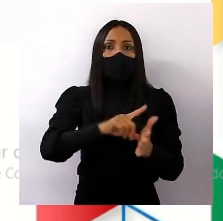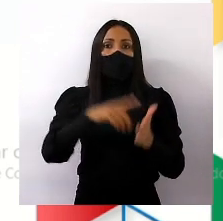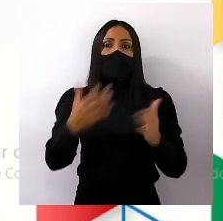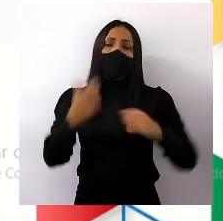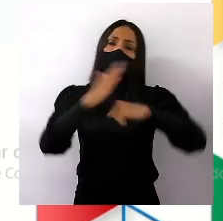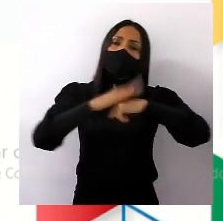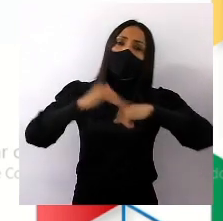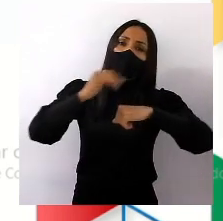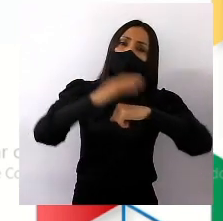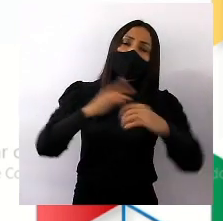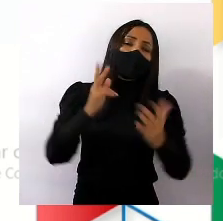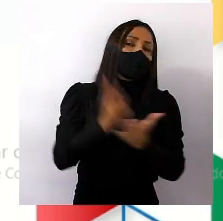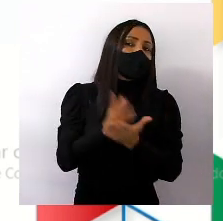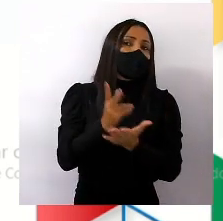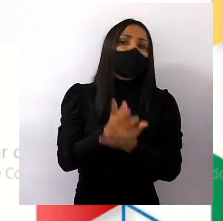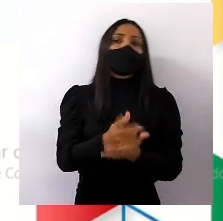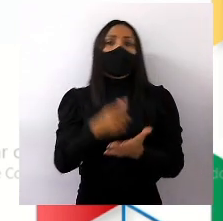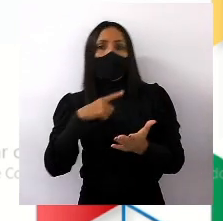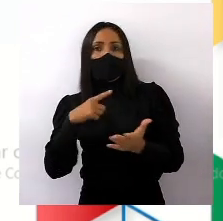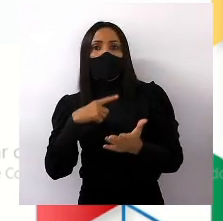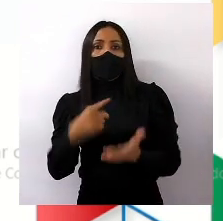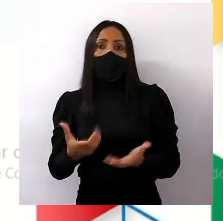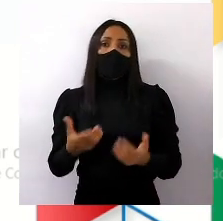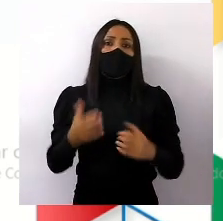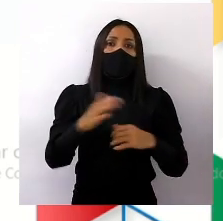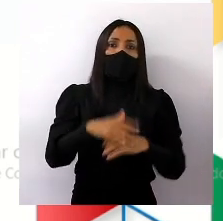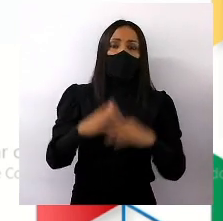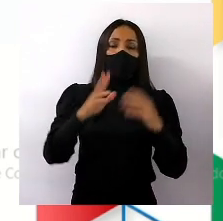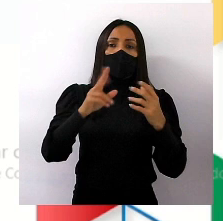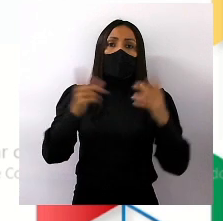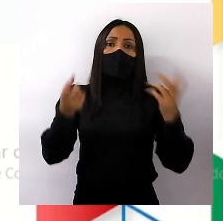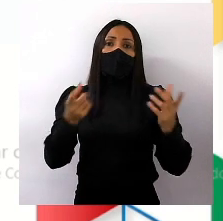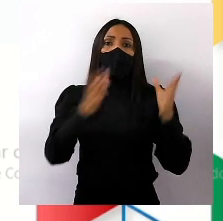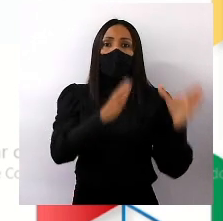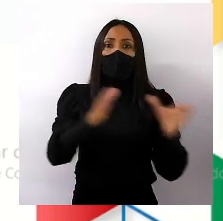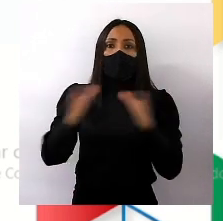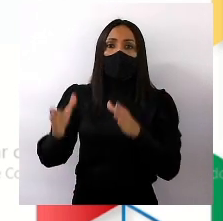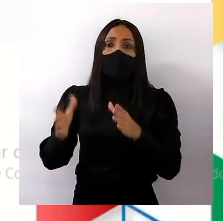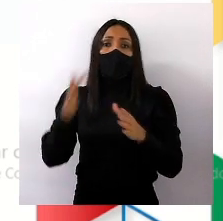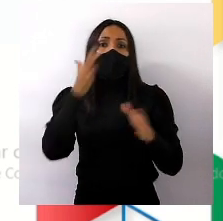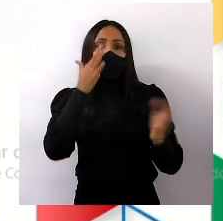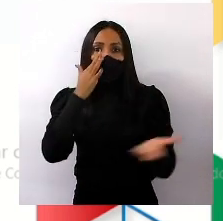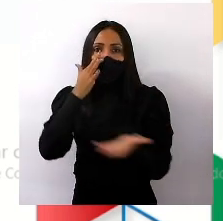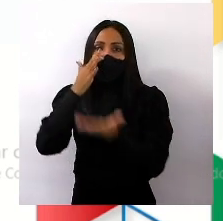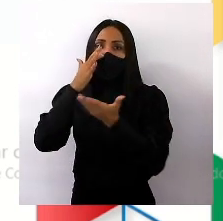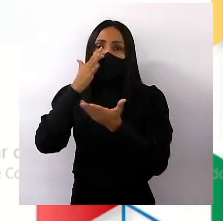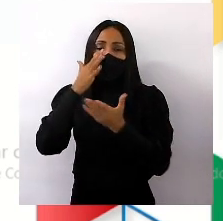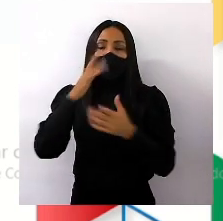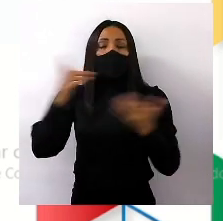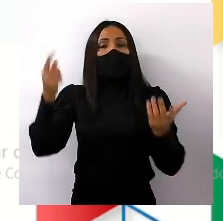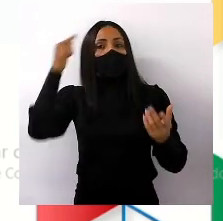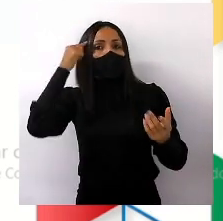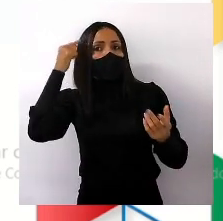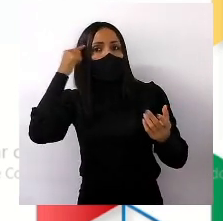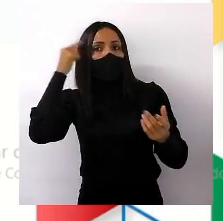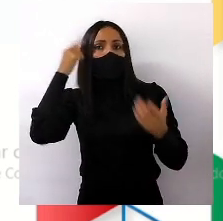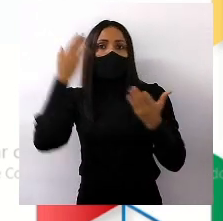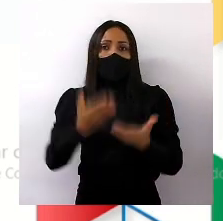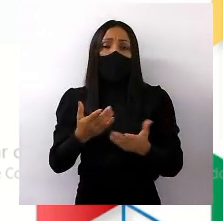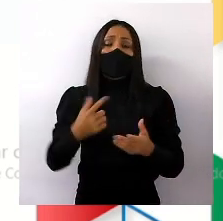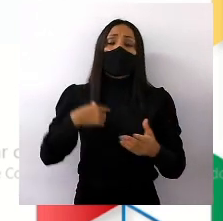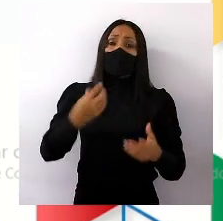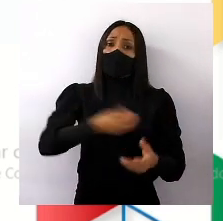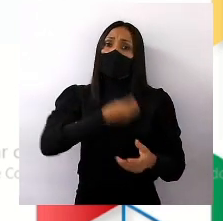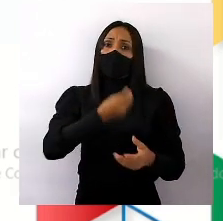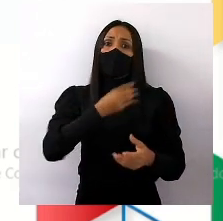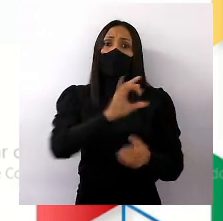e sempre e tanto, que mesmo em face do maior encanto, dele se encante mais meu pensamento. Quero vivê-lo